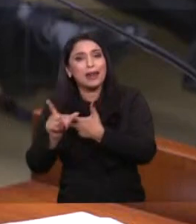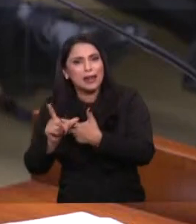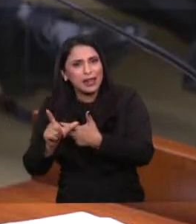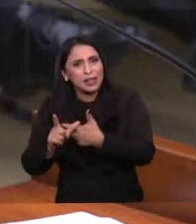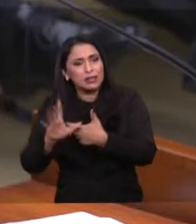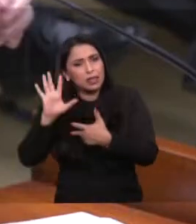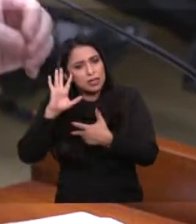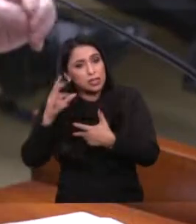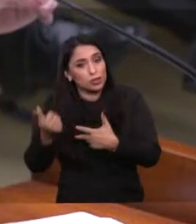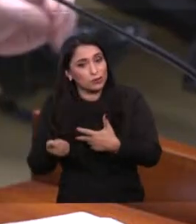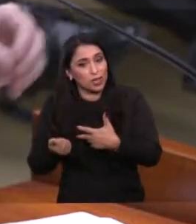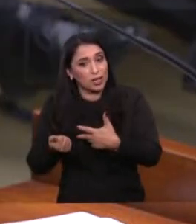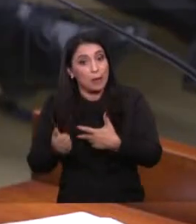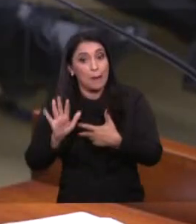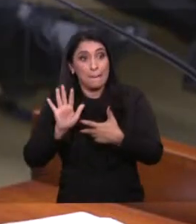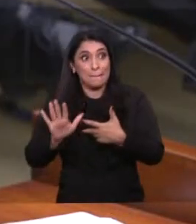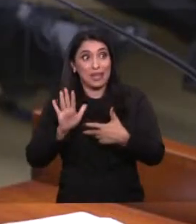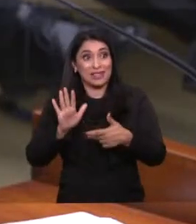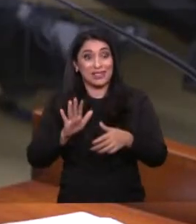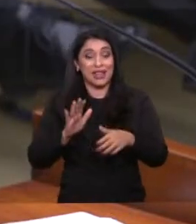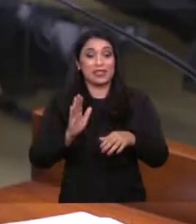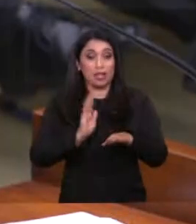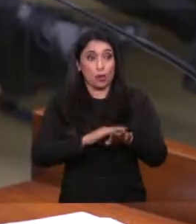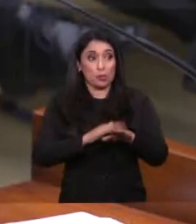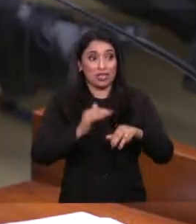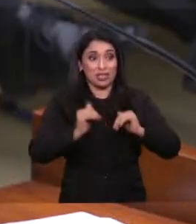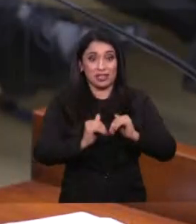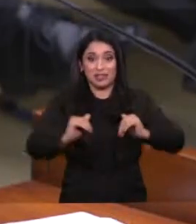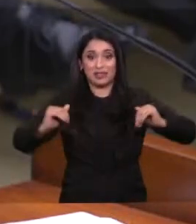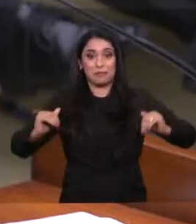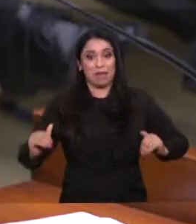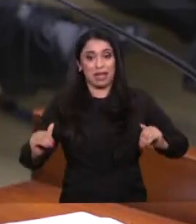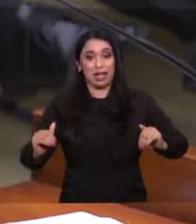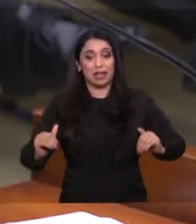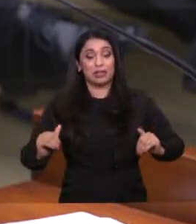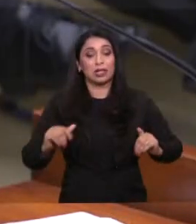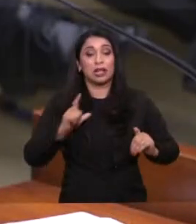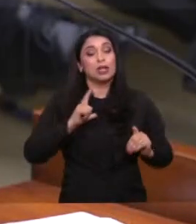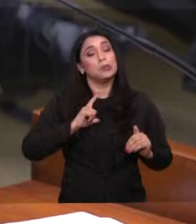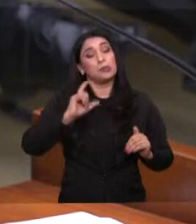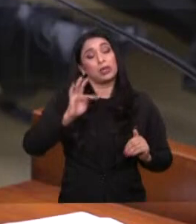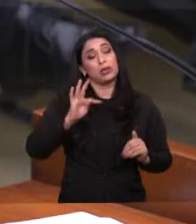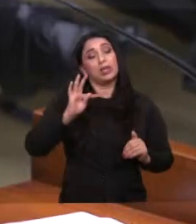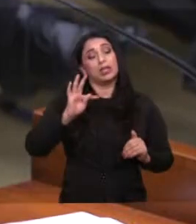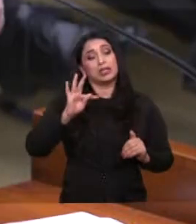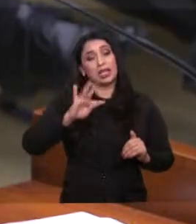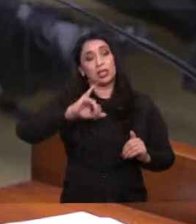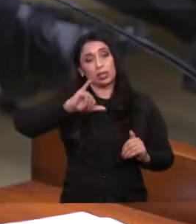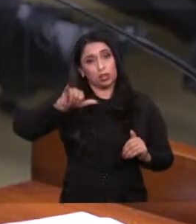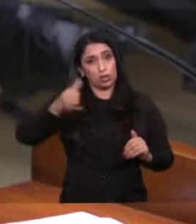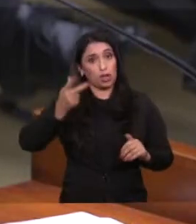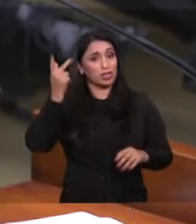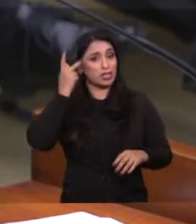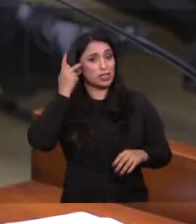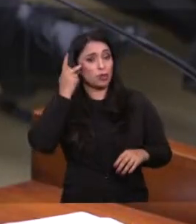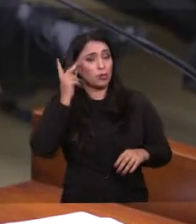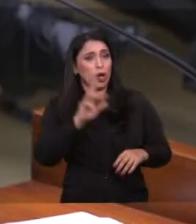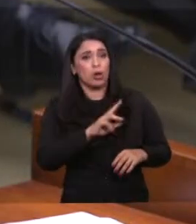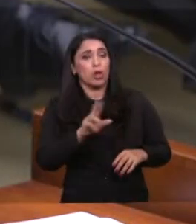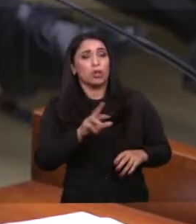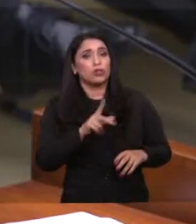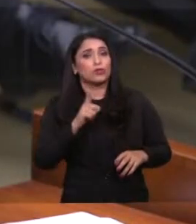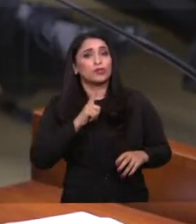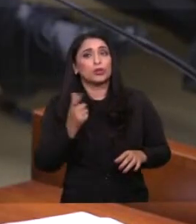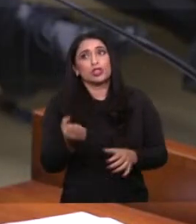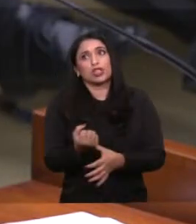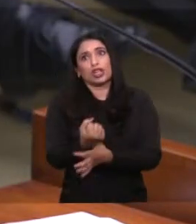estadual. Mas essa cisão de competências, como afirmado pelo Tribunal de Justiça Paulista, não visou a criação de um juiz